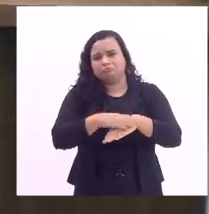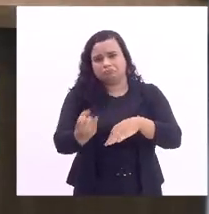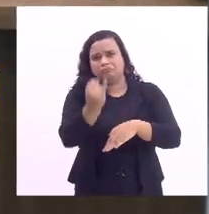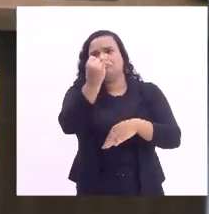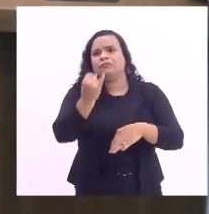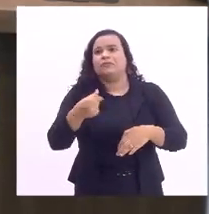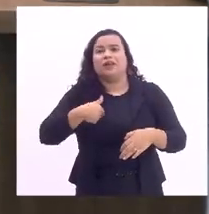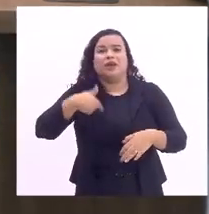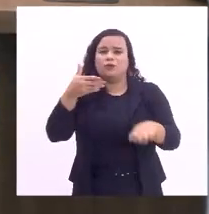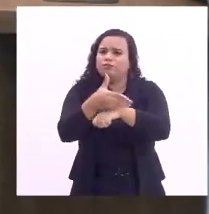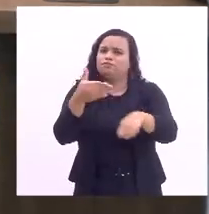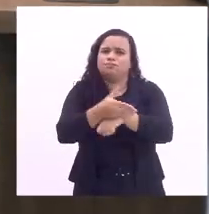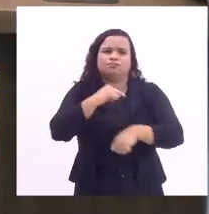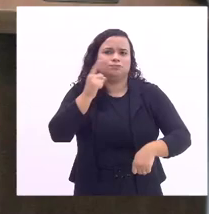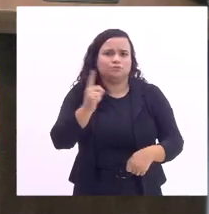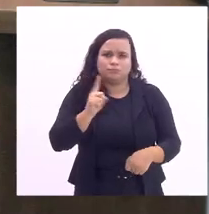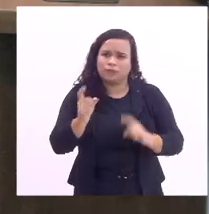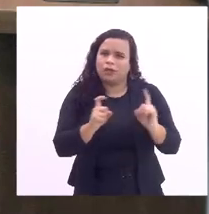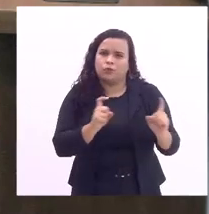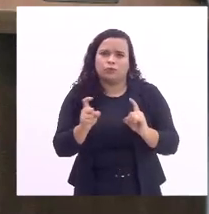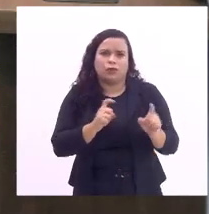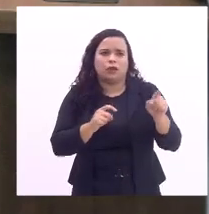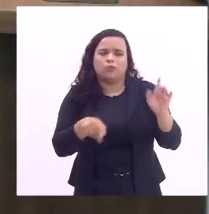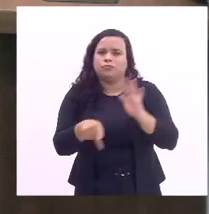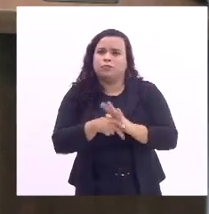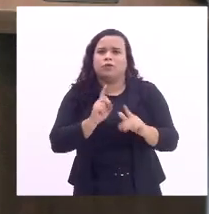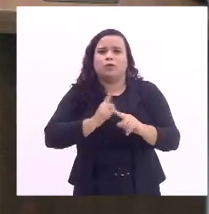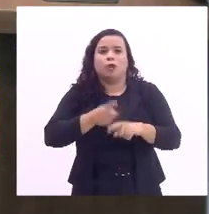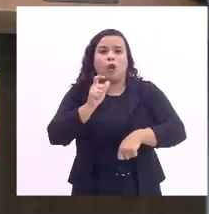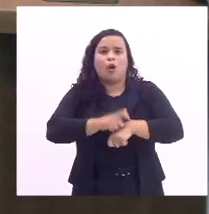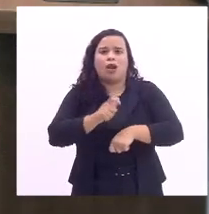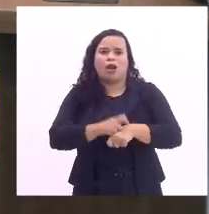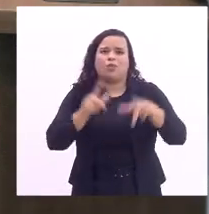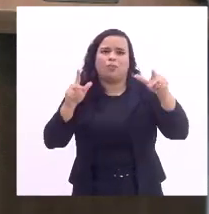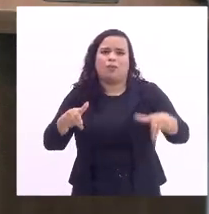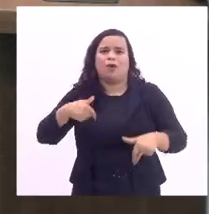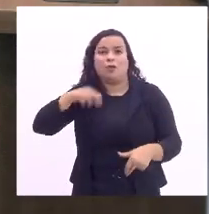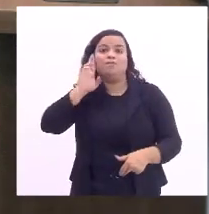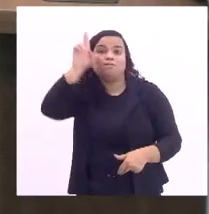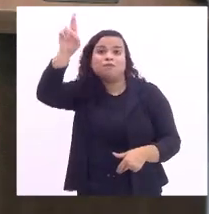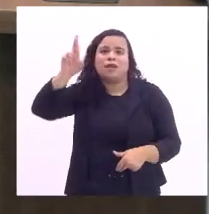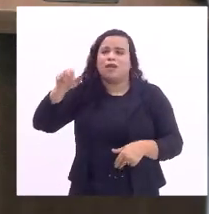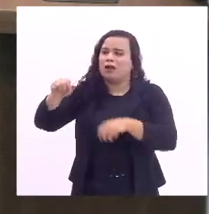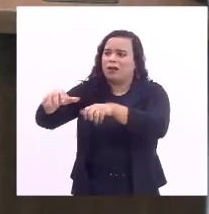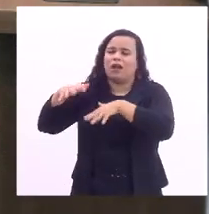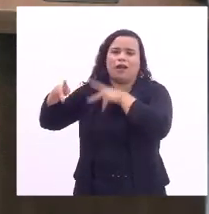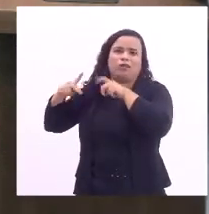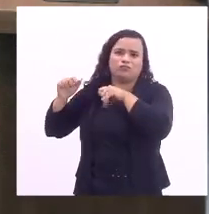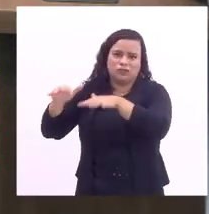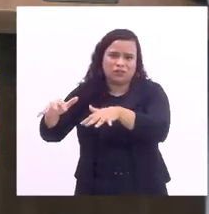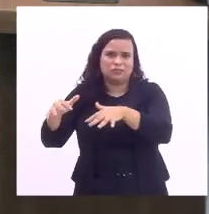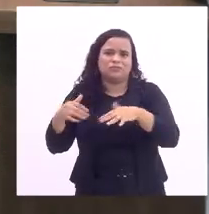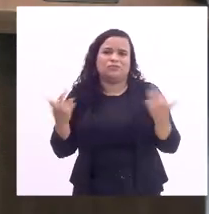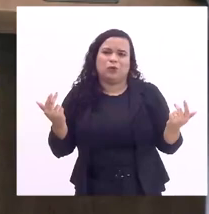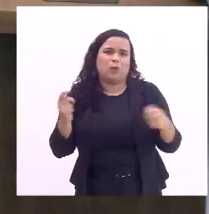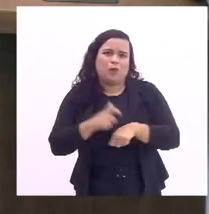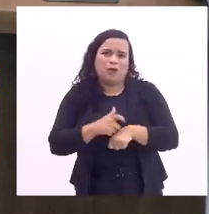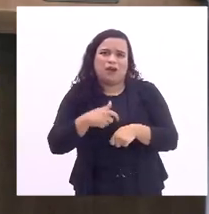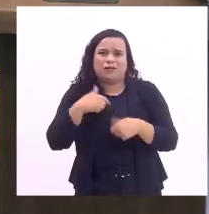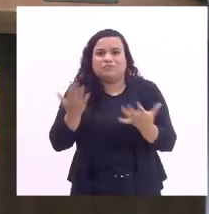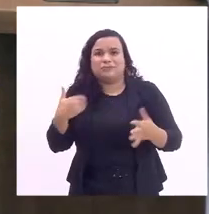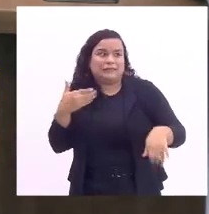Infelizmente, eu não consegui participar da reunião, porque ela foi no mesmo horário em que eu presidi uma audiência pública, mas li o